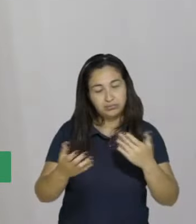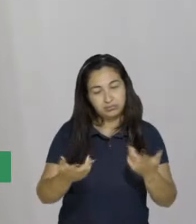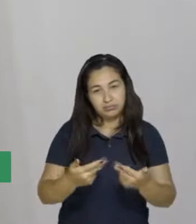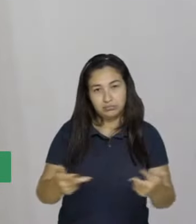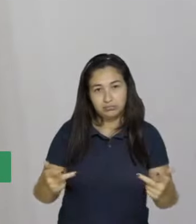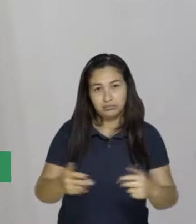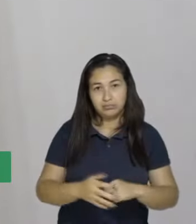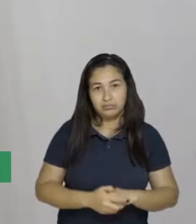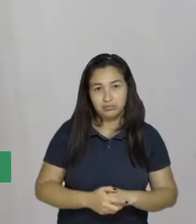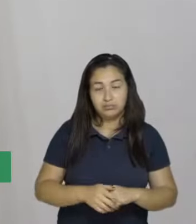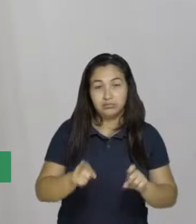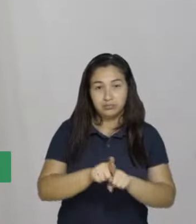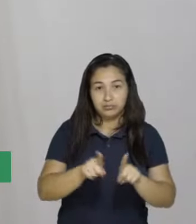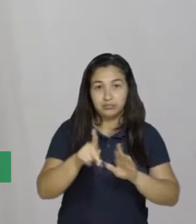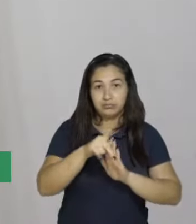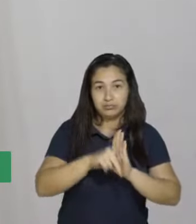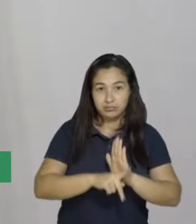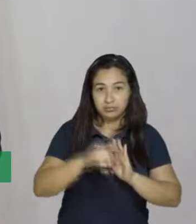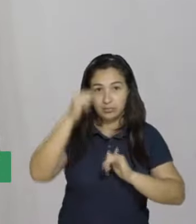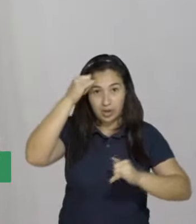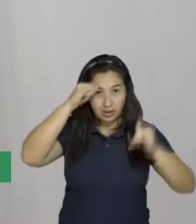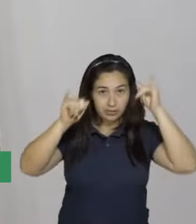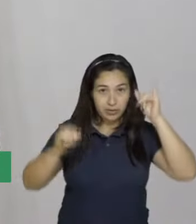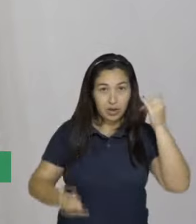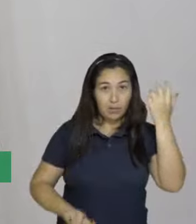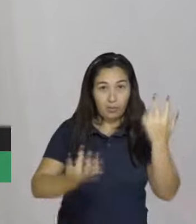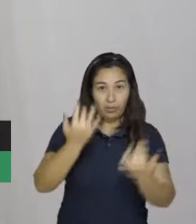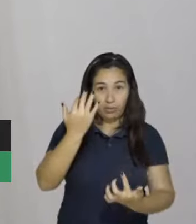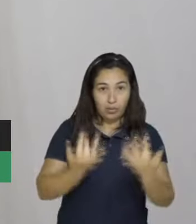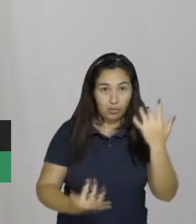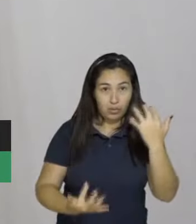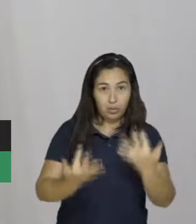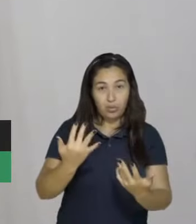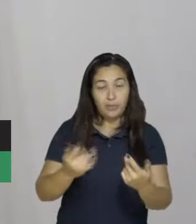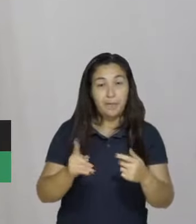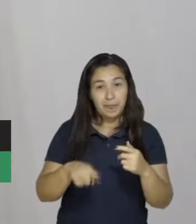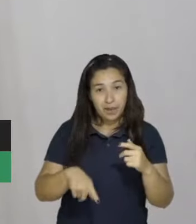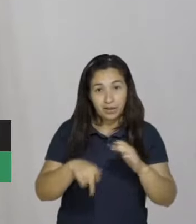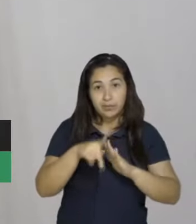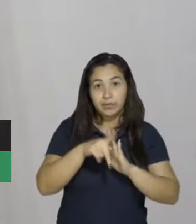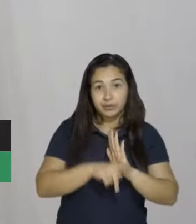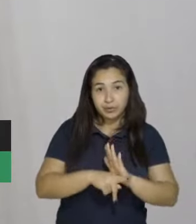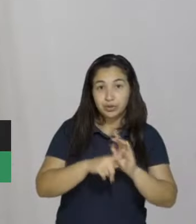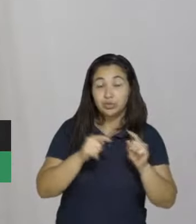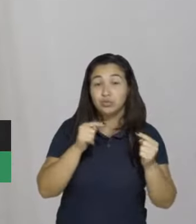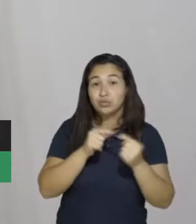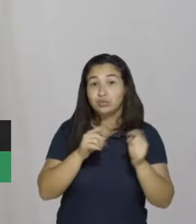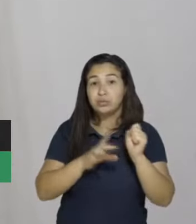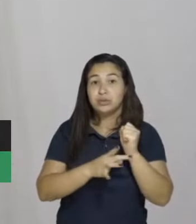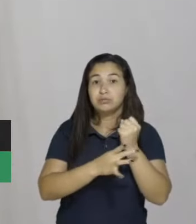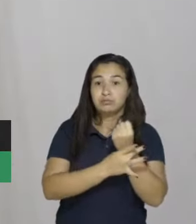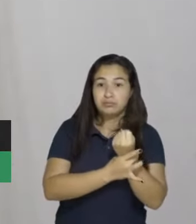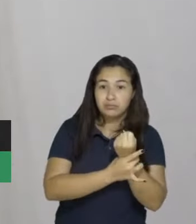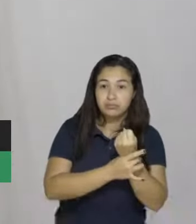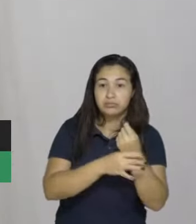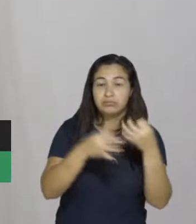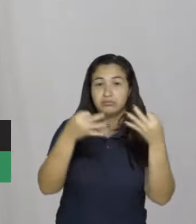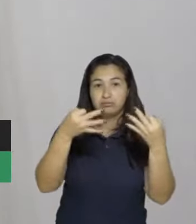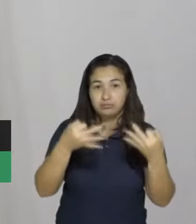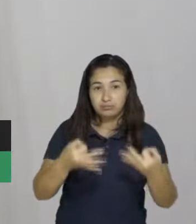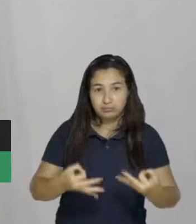projeto preventivo de incêndio, que é o projeto que vai dar as garantias de que as normas